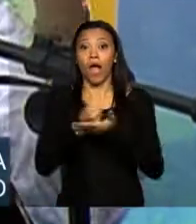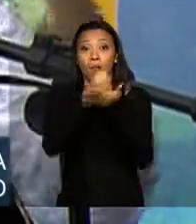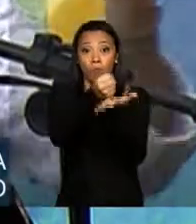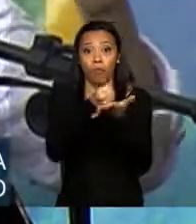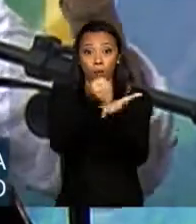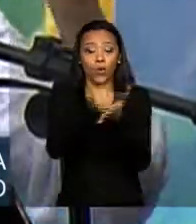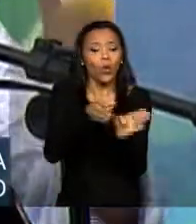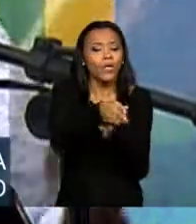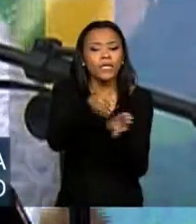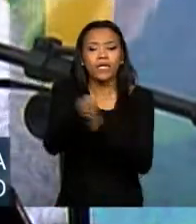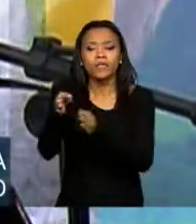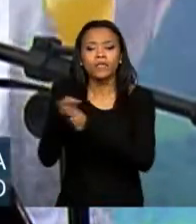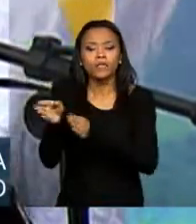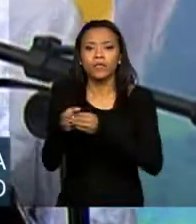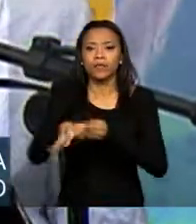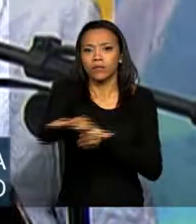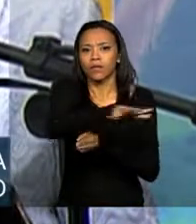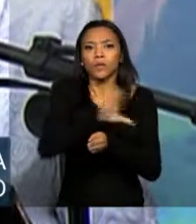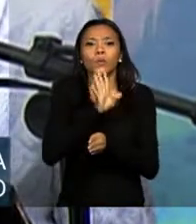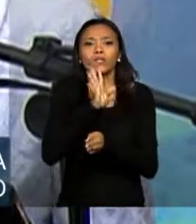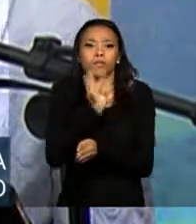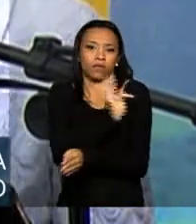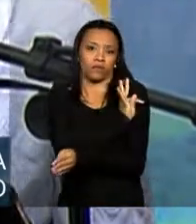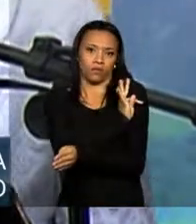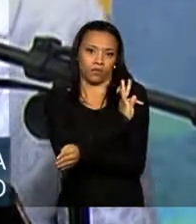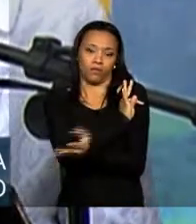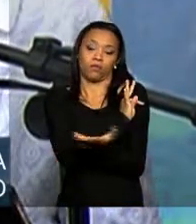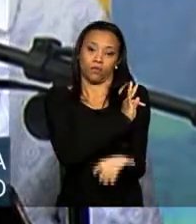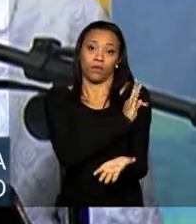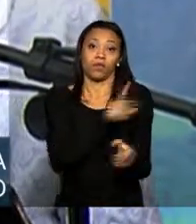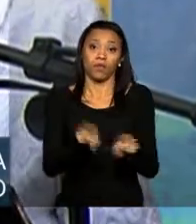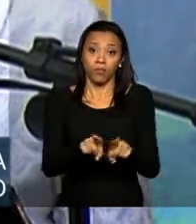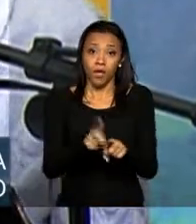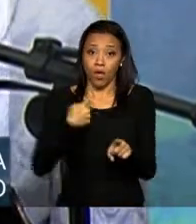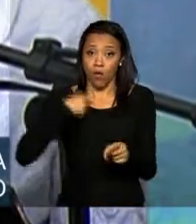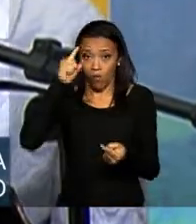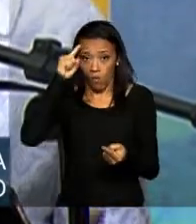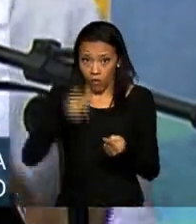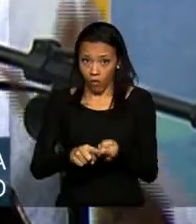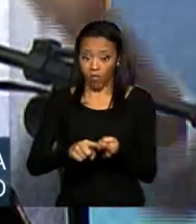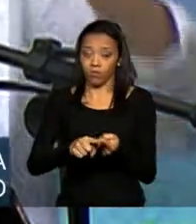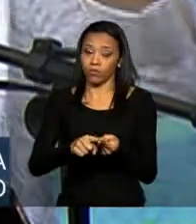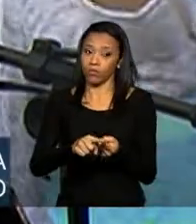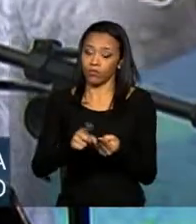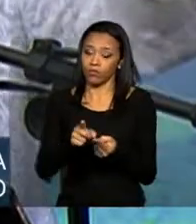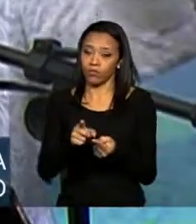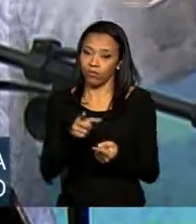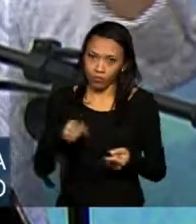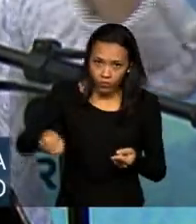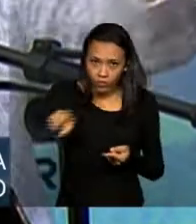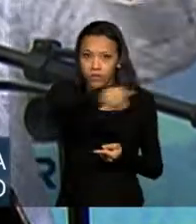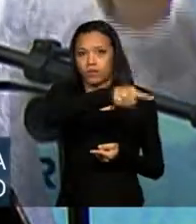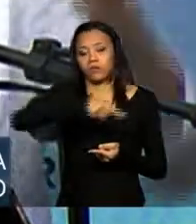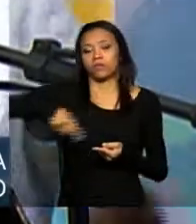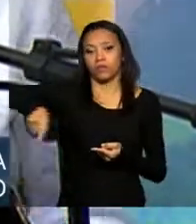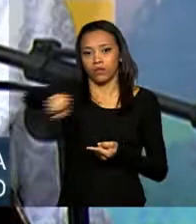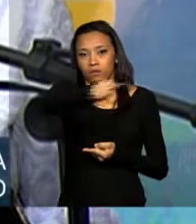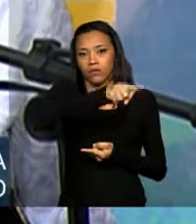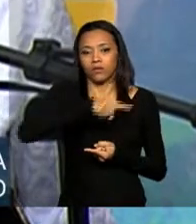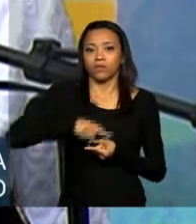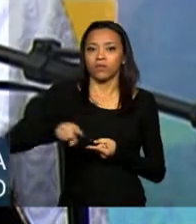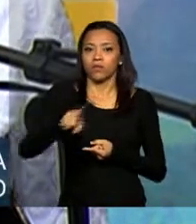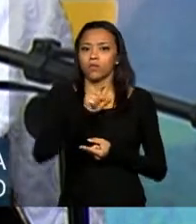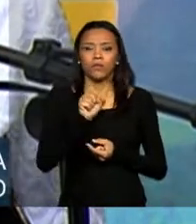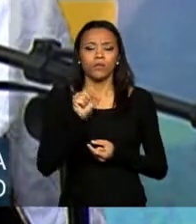mas eu concordo com muitos aqui que dizem que um grande um grande